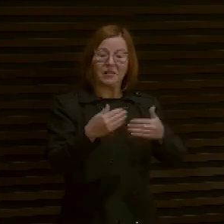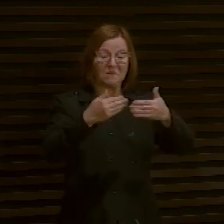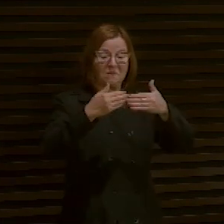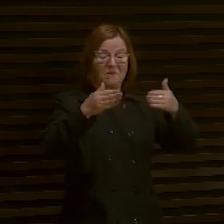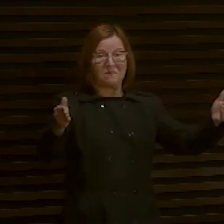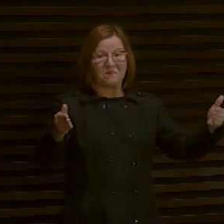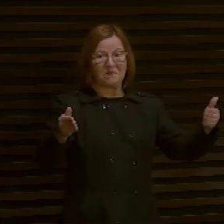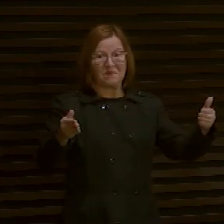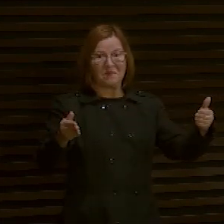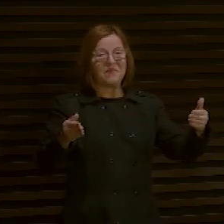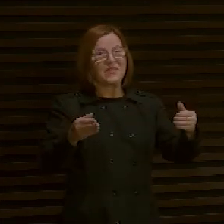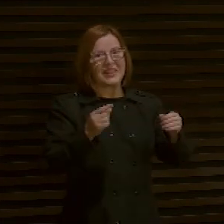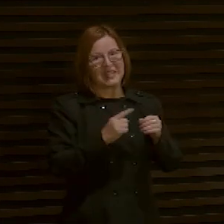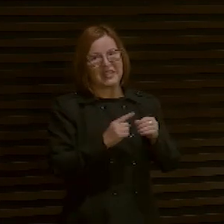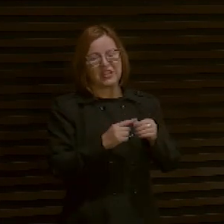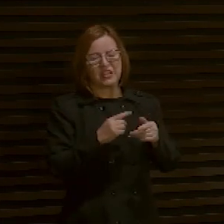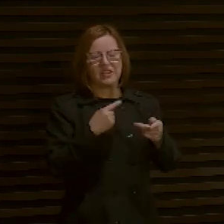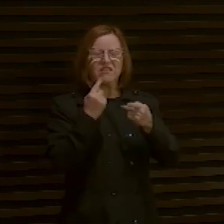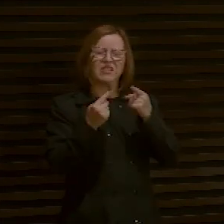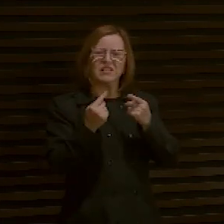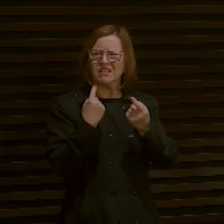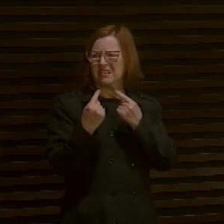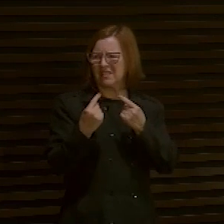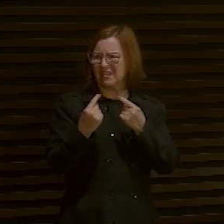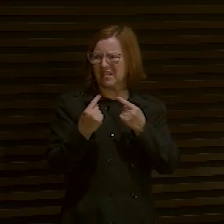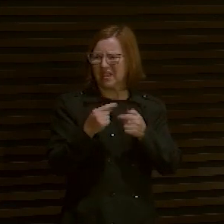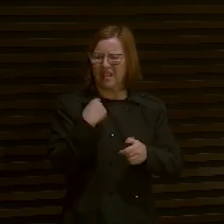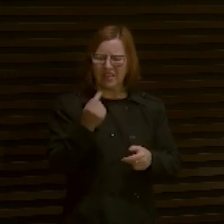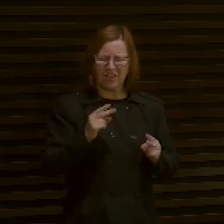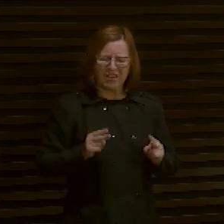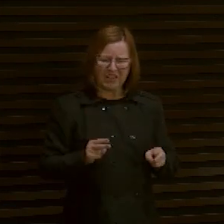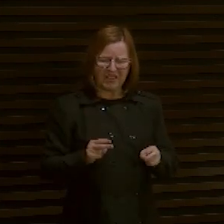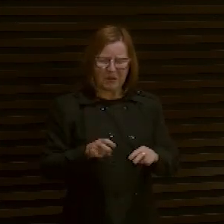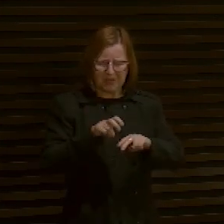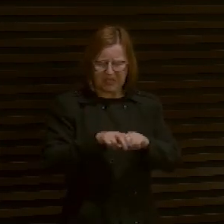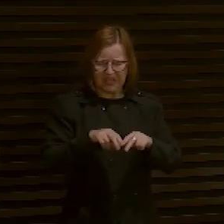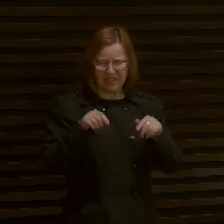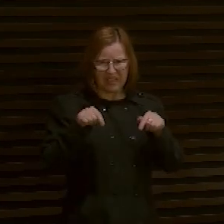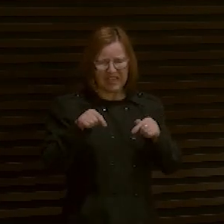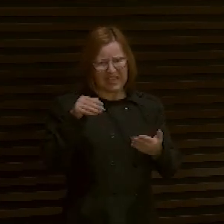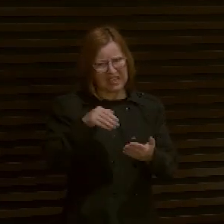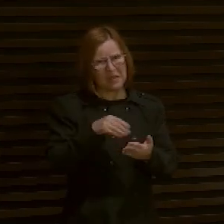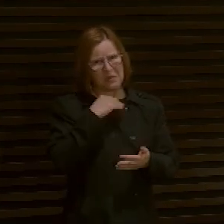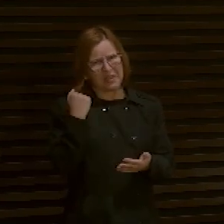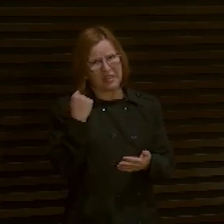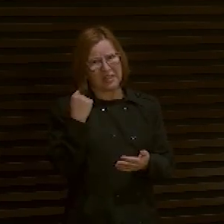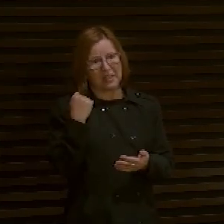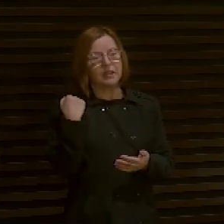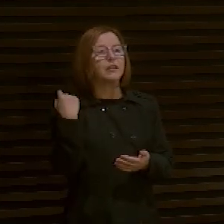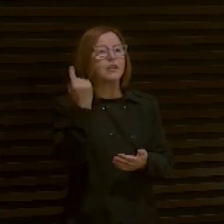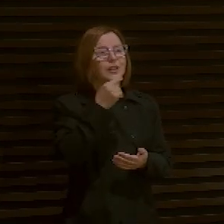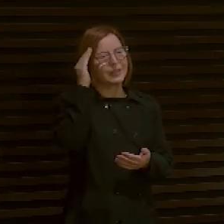cidade. Eles disseram uns aos outros: para que vamos ficar aqui sentados até morrer? Então nós sabemos que a lepra era